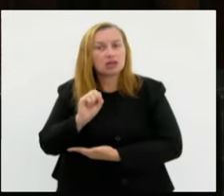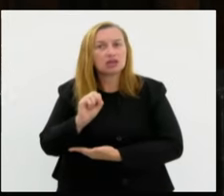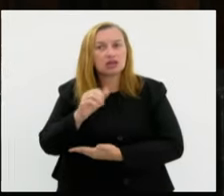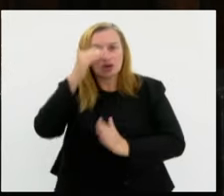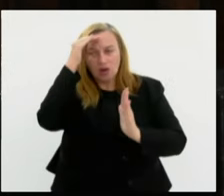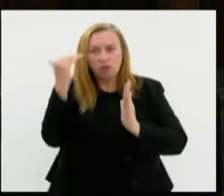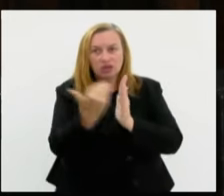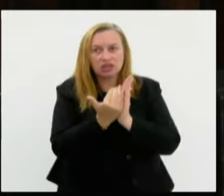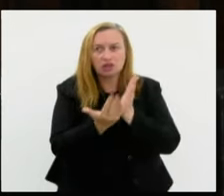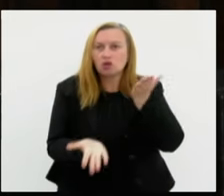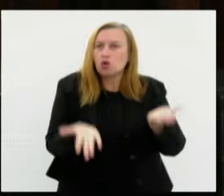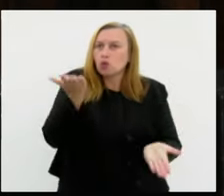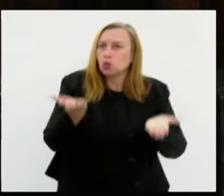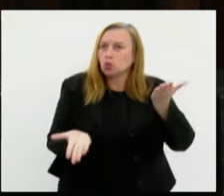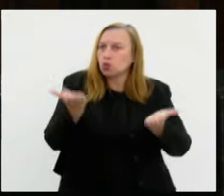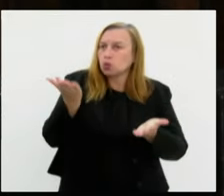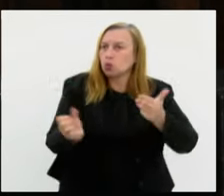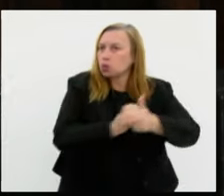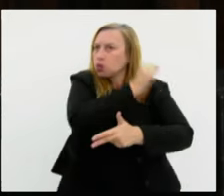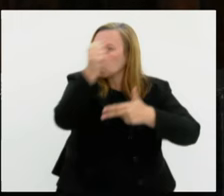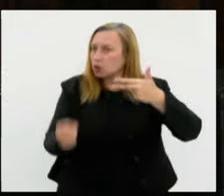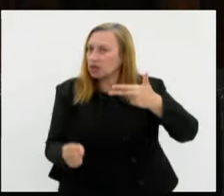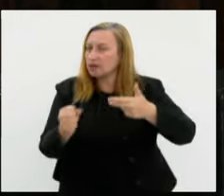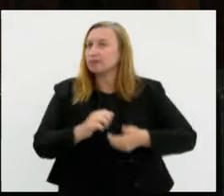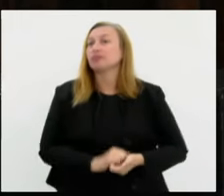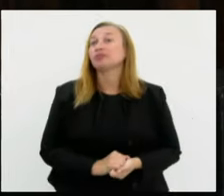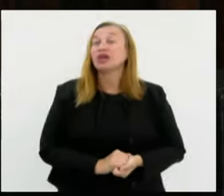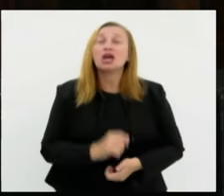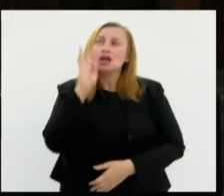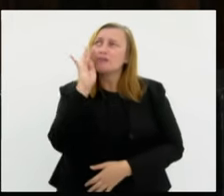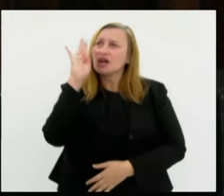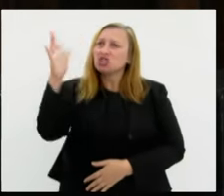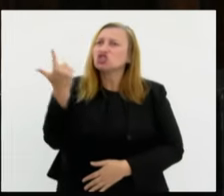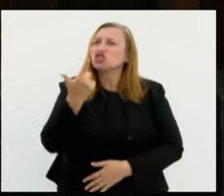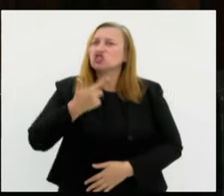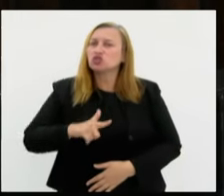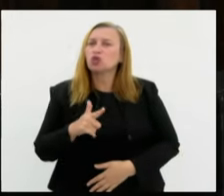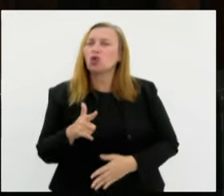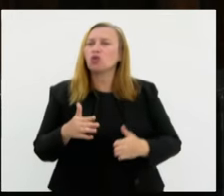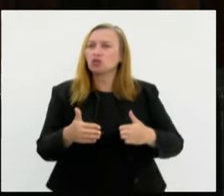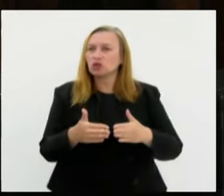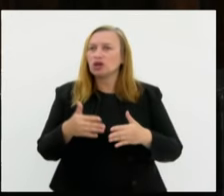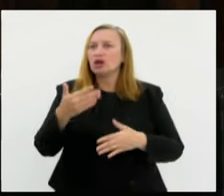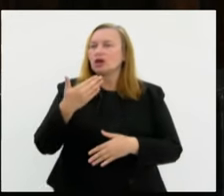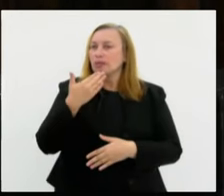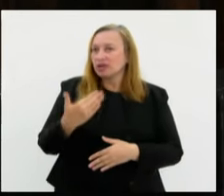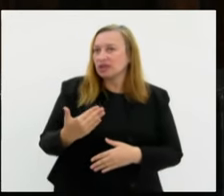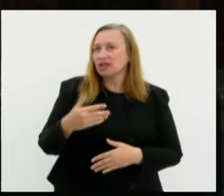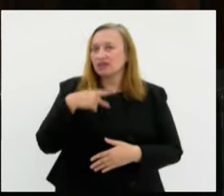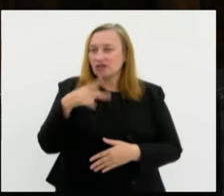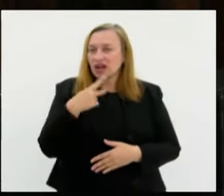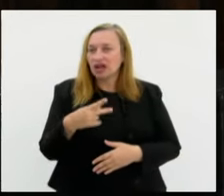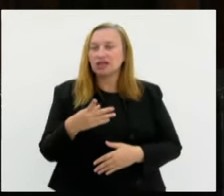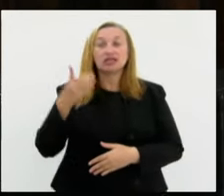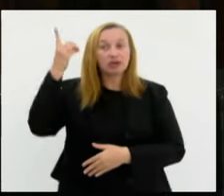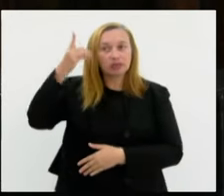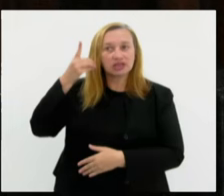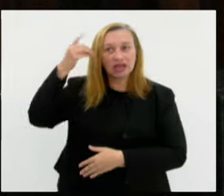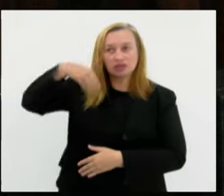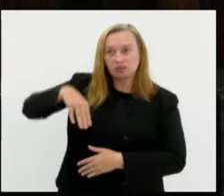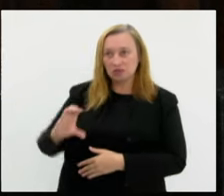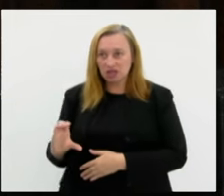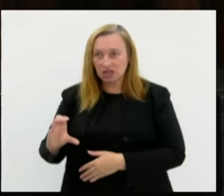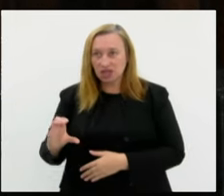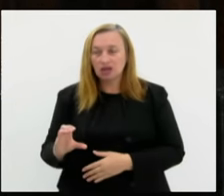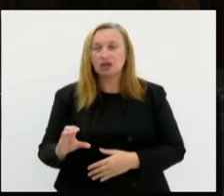poderes se equilibrarem. Imagina se, mais uma vez, me permitindo aqui dar o exemplo do nobre deputado Mink. Deputado Mink